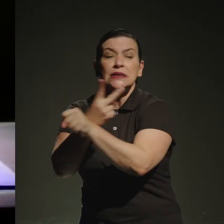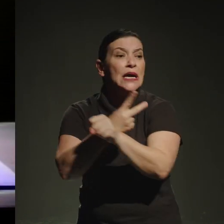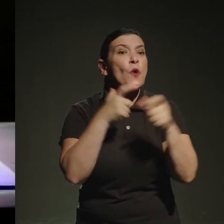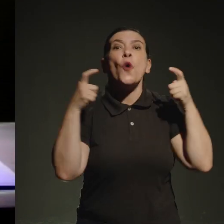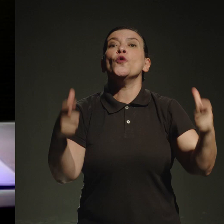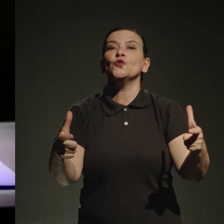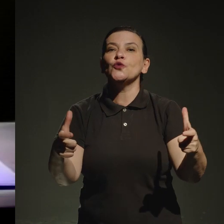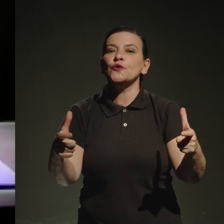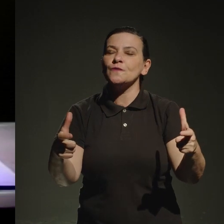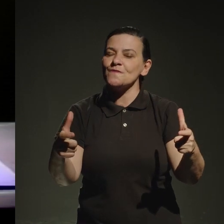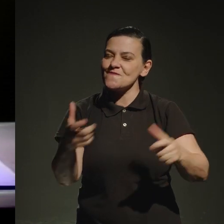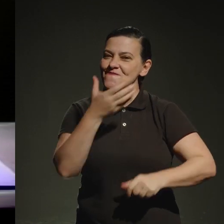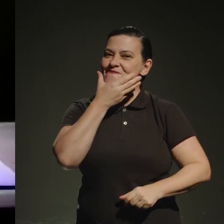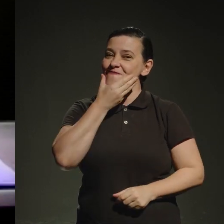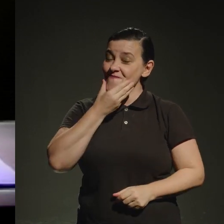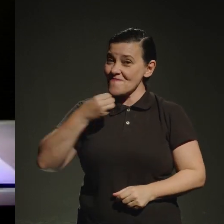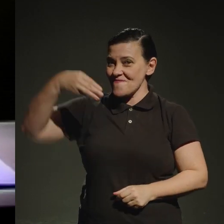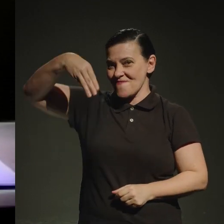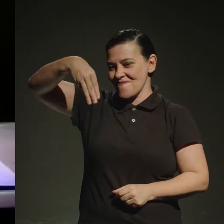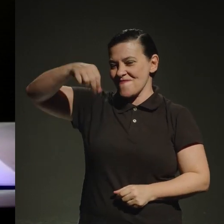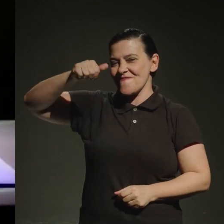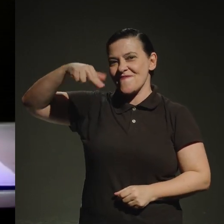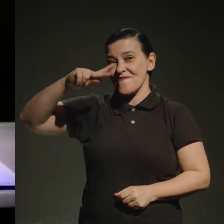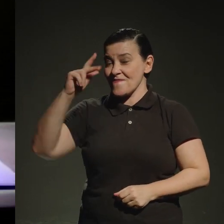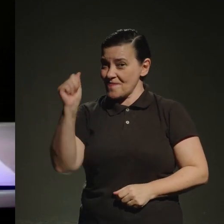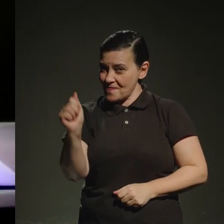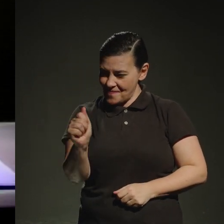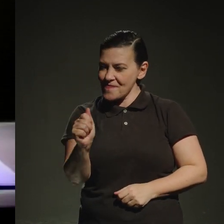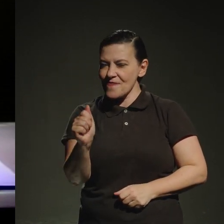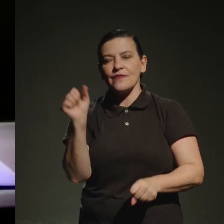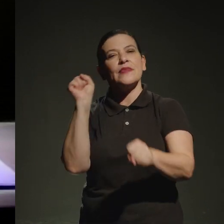O Homem da Mancha para na frente do globo terrestre